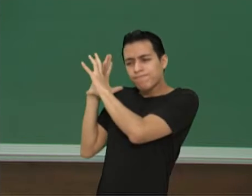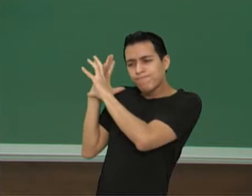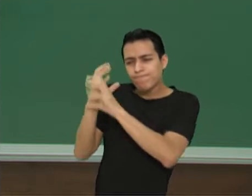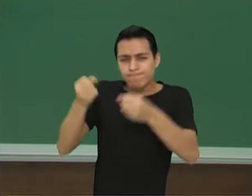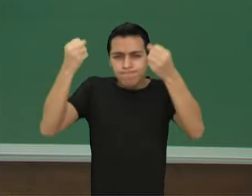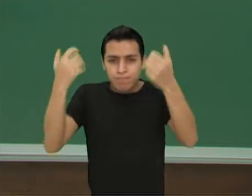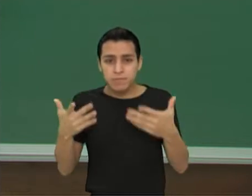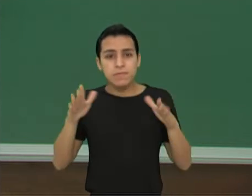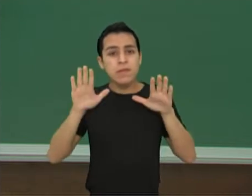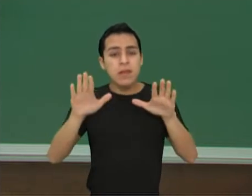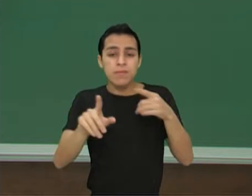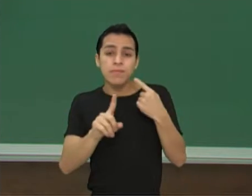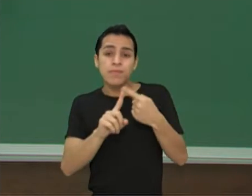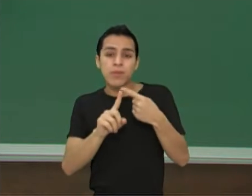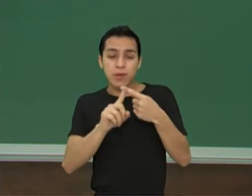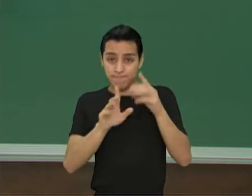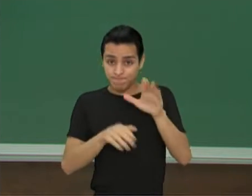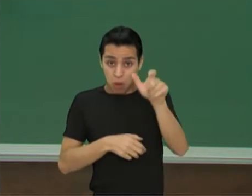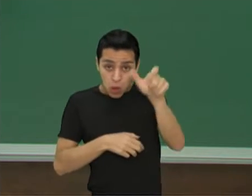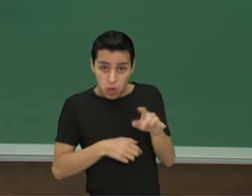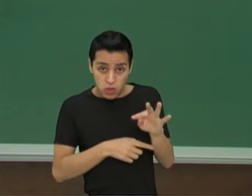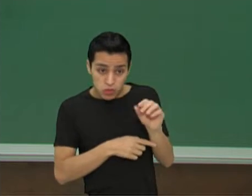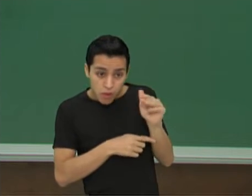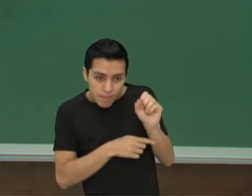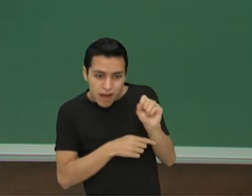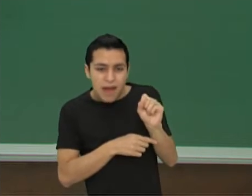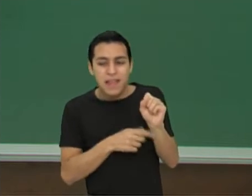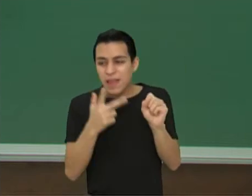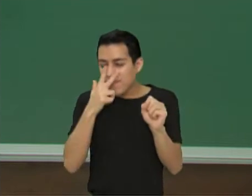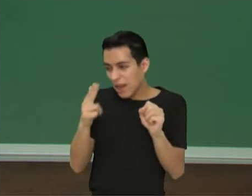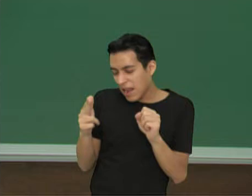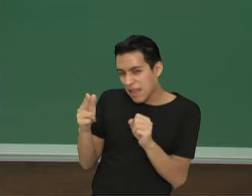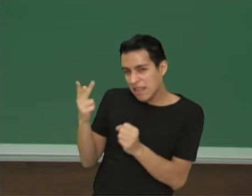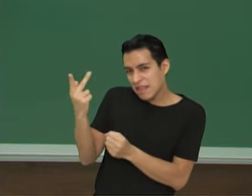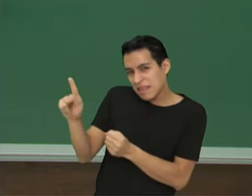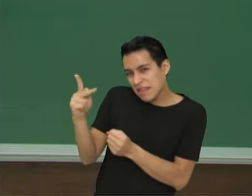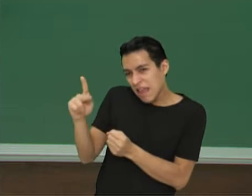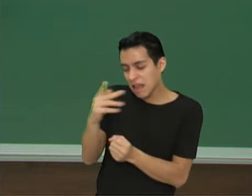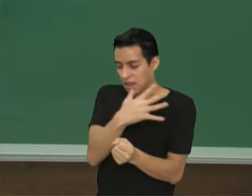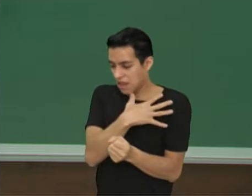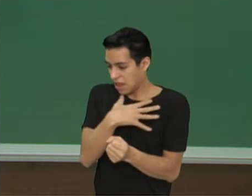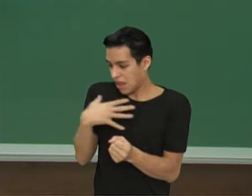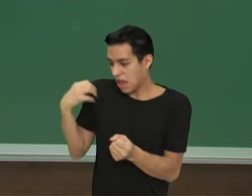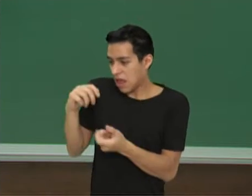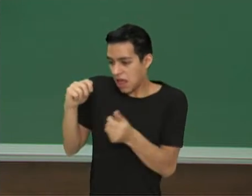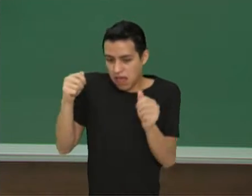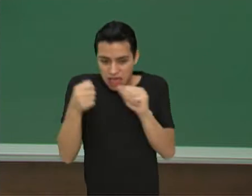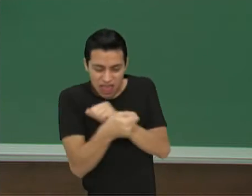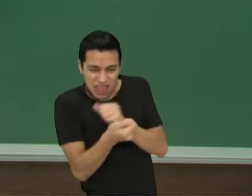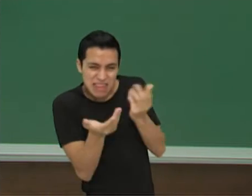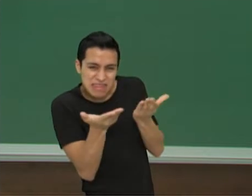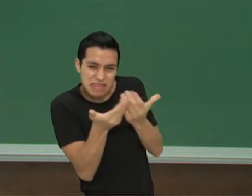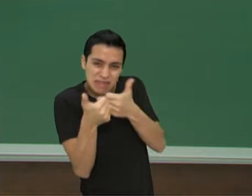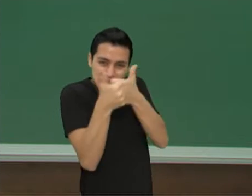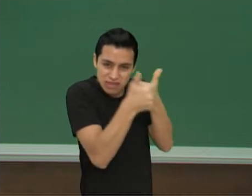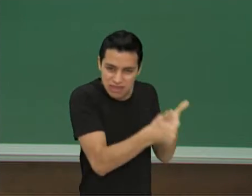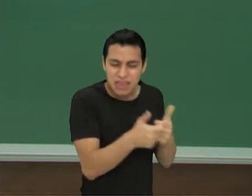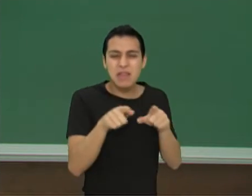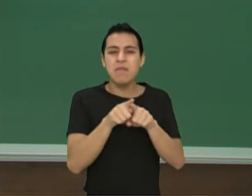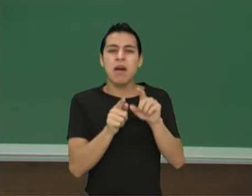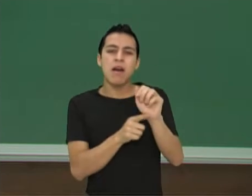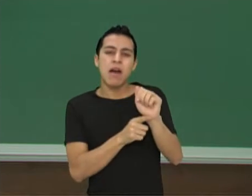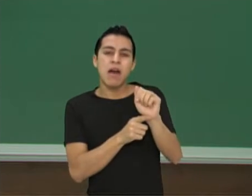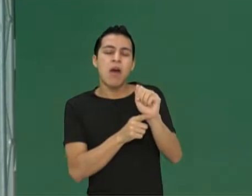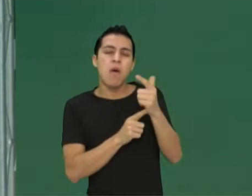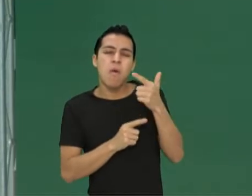Tomás de Aquino ele faz uma cristianização do Aristóteles, tal qual Agostinho fez uma cristianização de Platão, perfeito? Então,